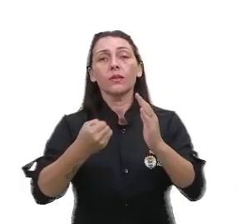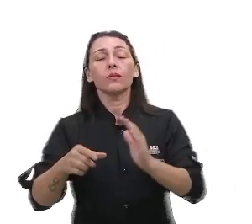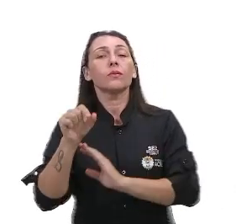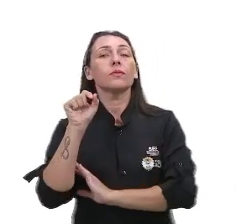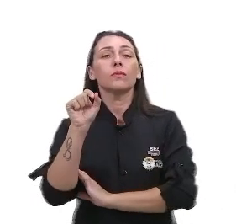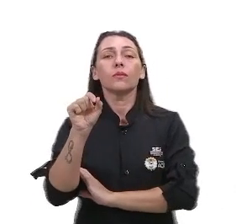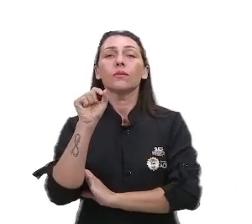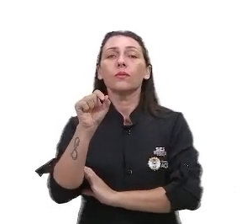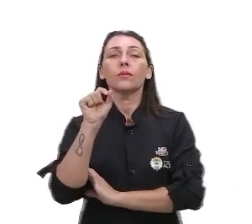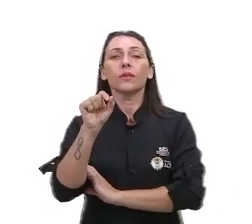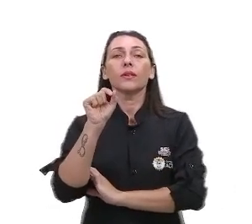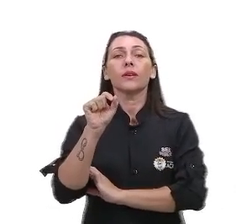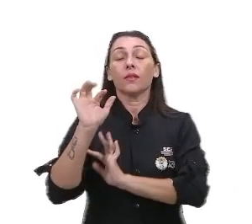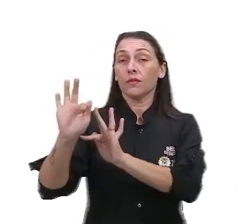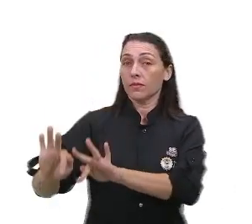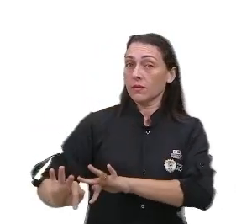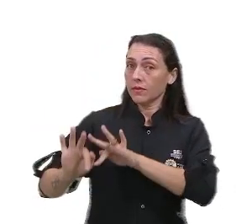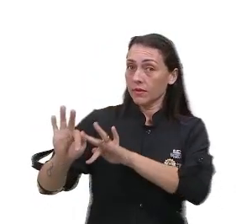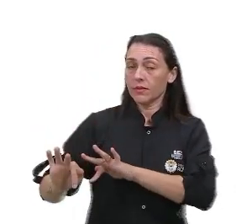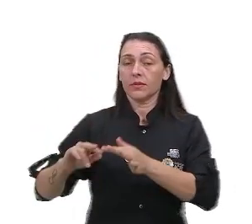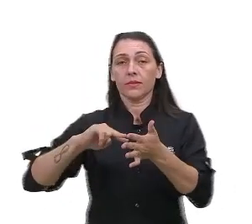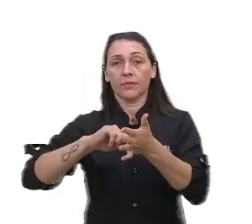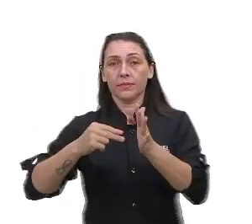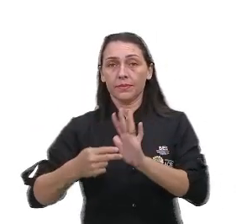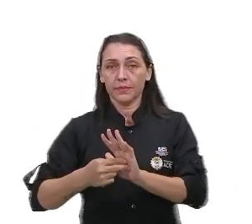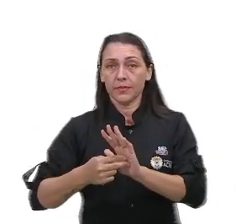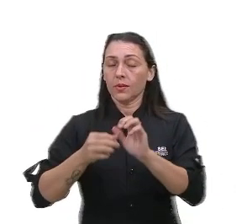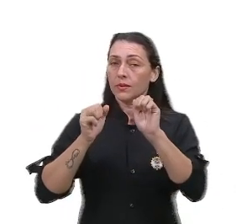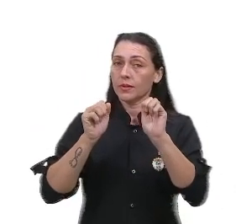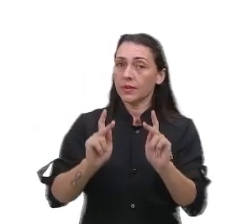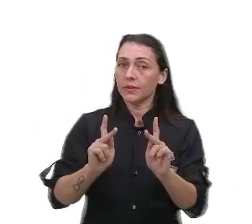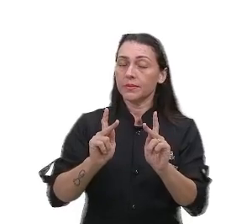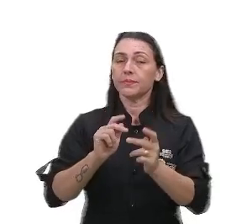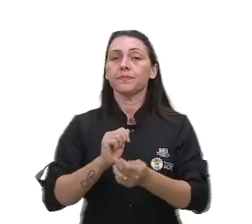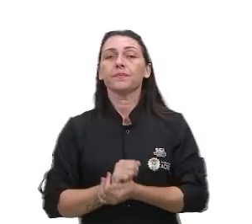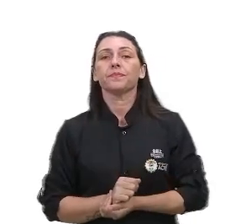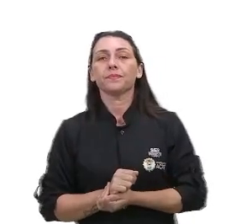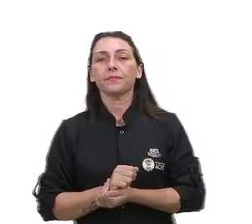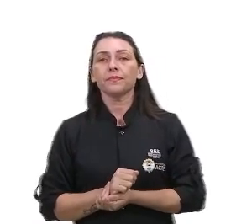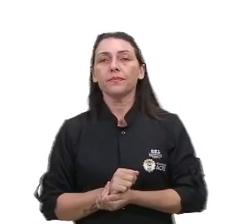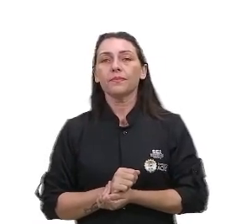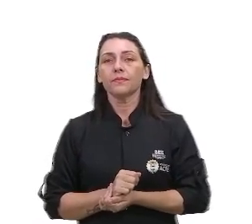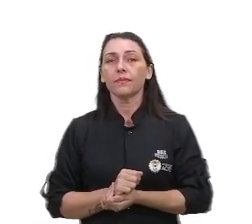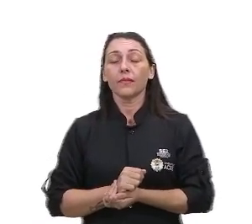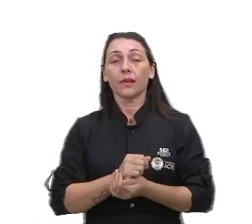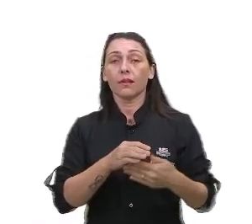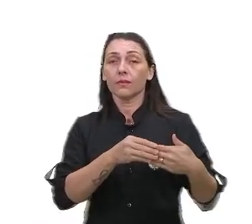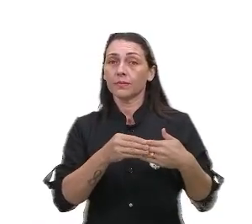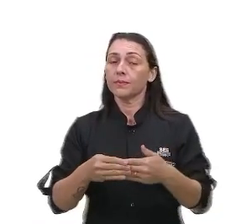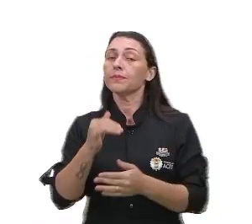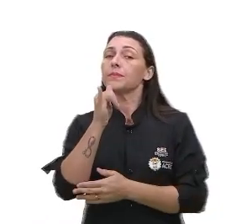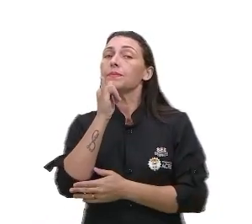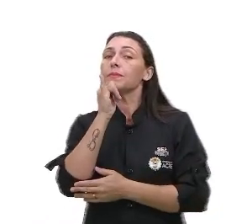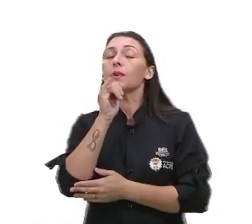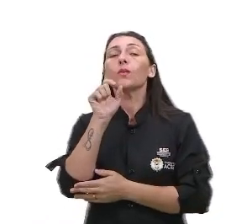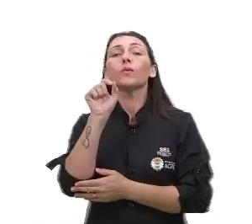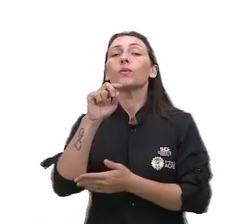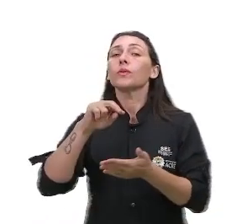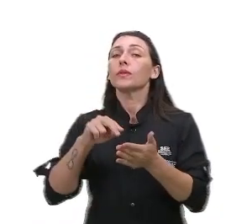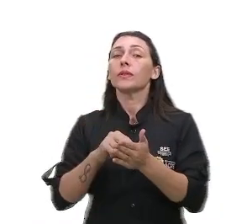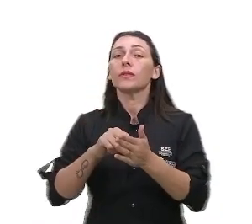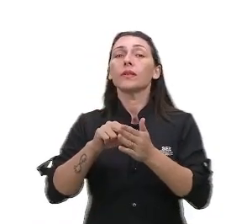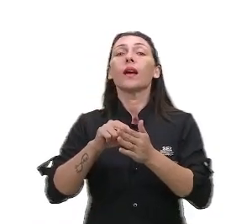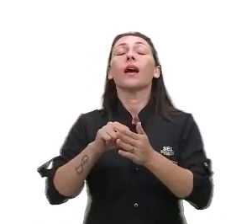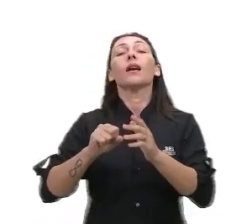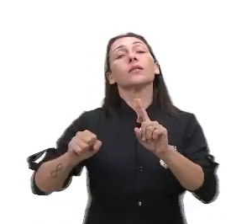foi o chamado feudalismo. Ok? Vamos lá então? Aqui eu trouxe um exemplo do que seria a